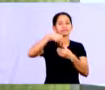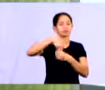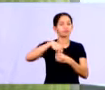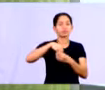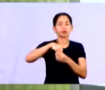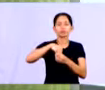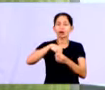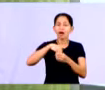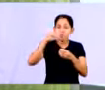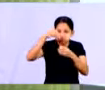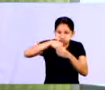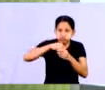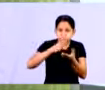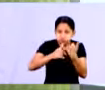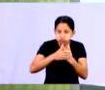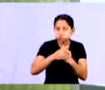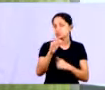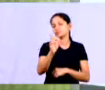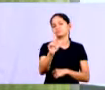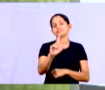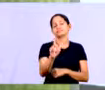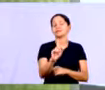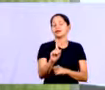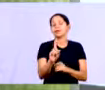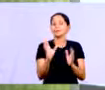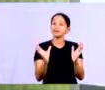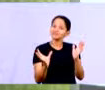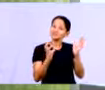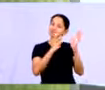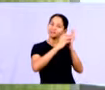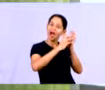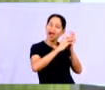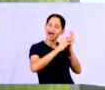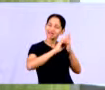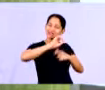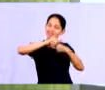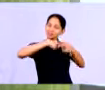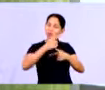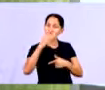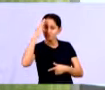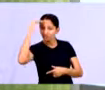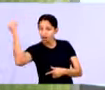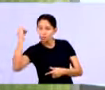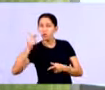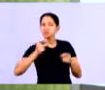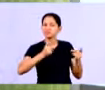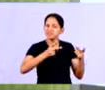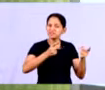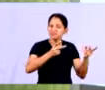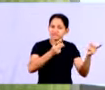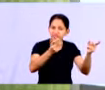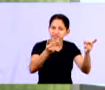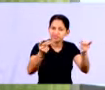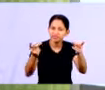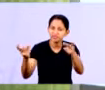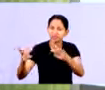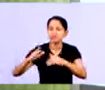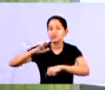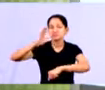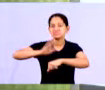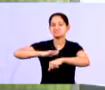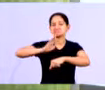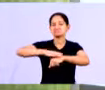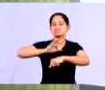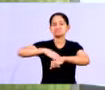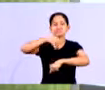pode ser mensurada, mas existe o poder de uma marca, que no futuro ela vai dar um resultado maior, igual, que tem